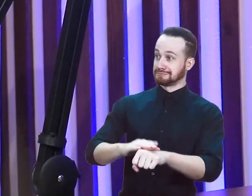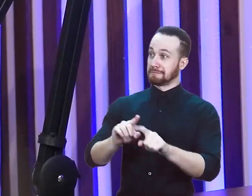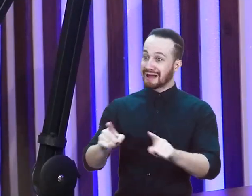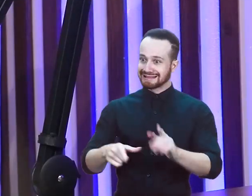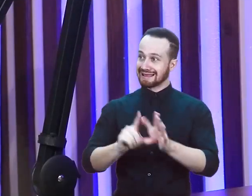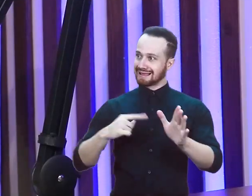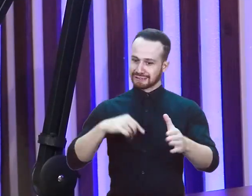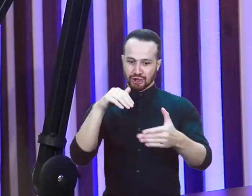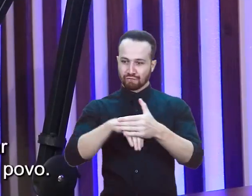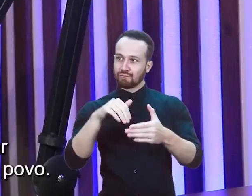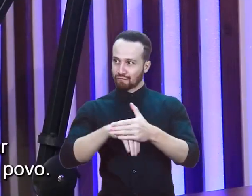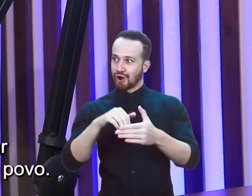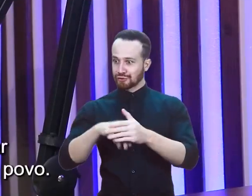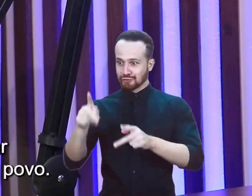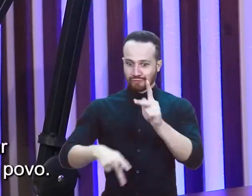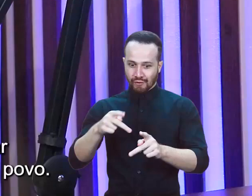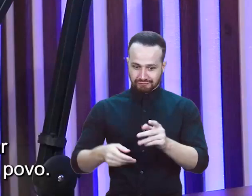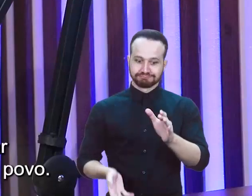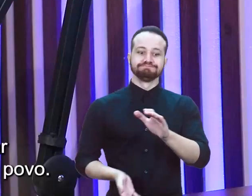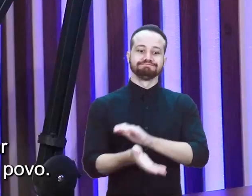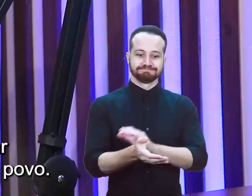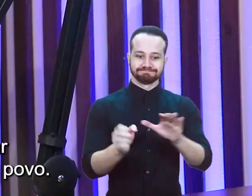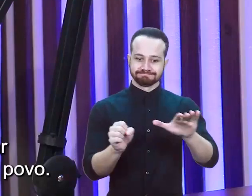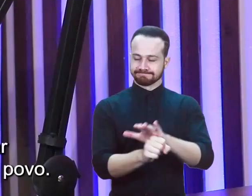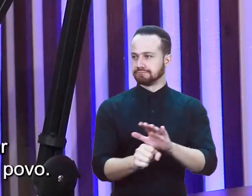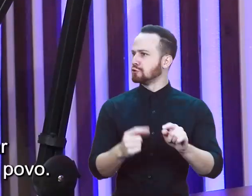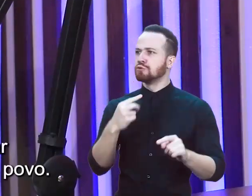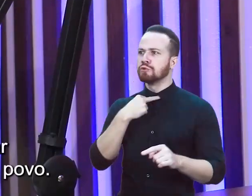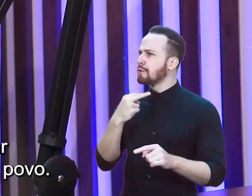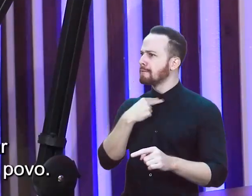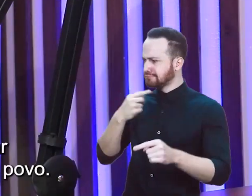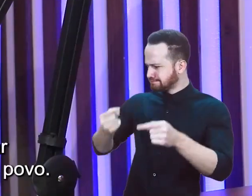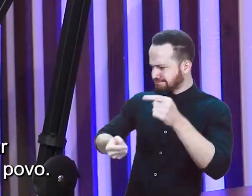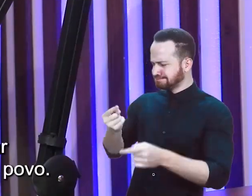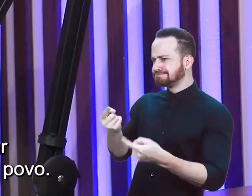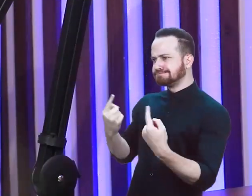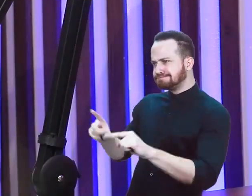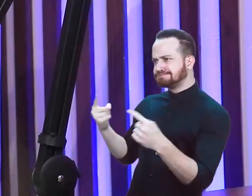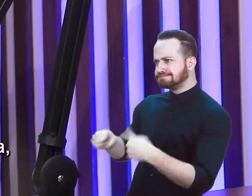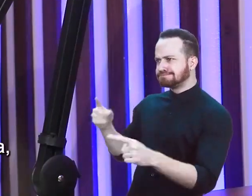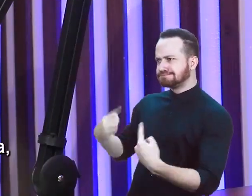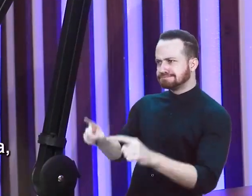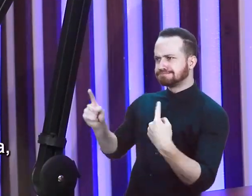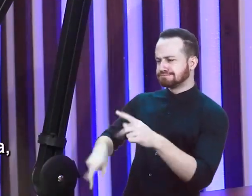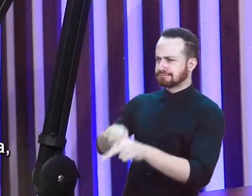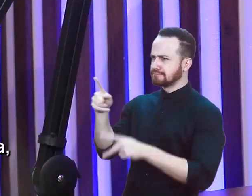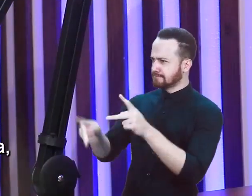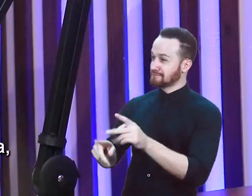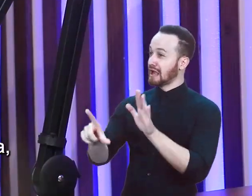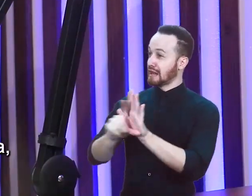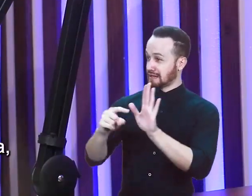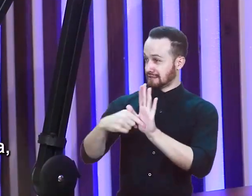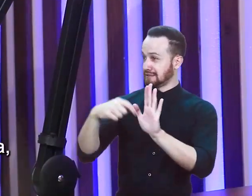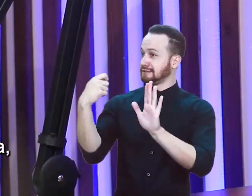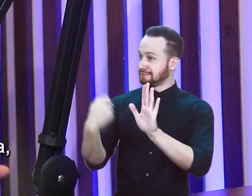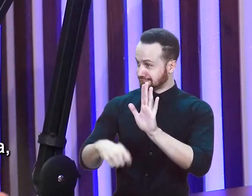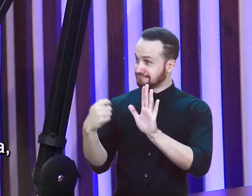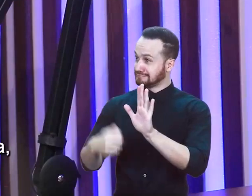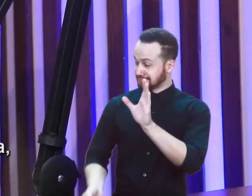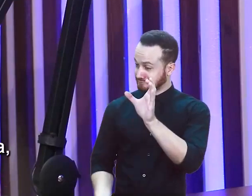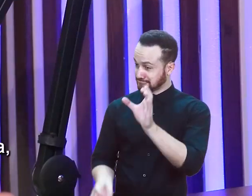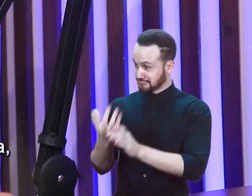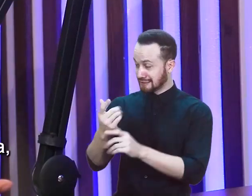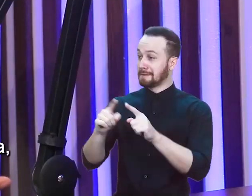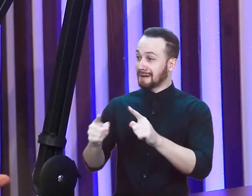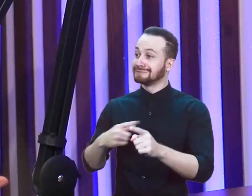povo. E, portanto, não pode brincar com o sentimento, com a vida do povo. Então, lei tem que ser prática, senão